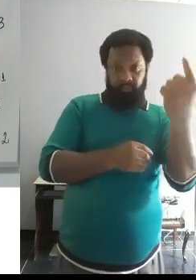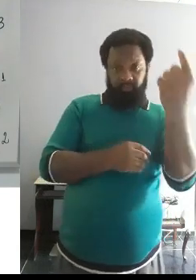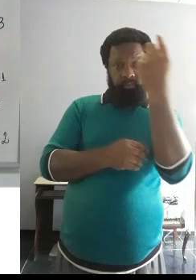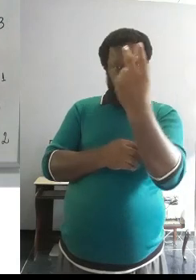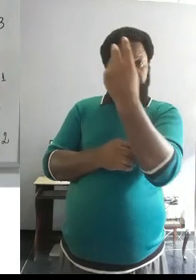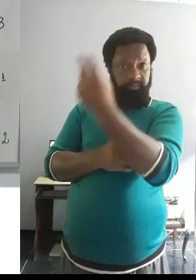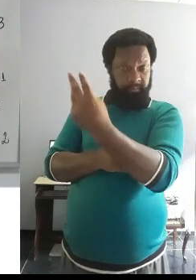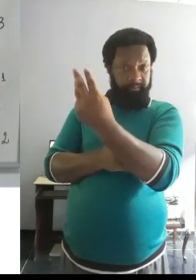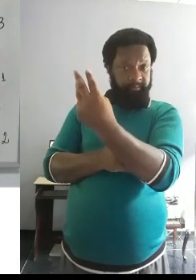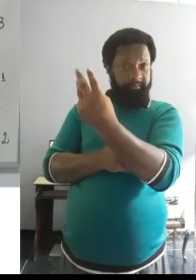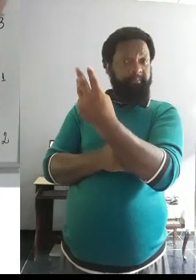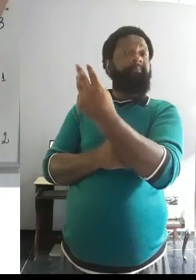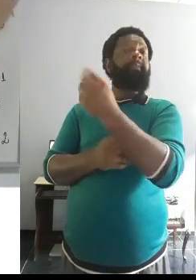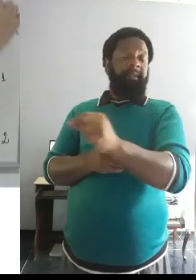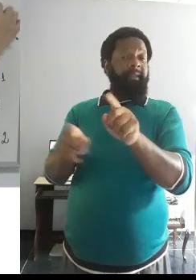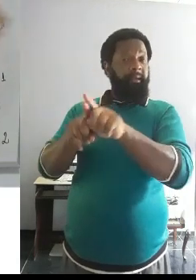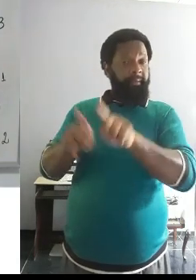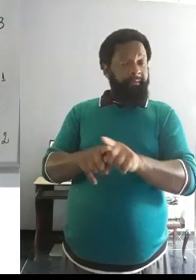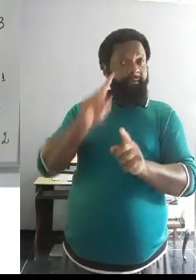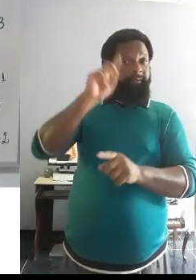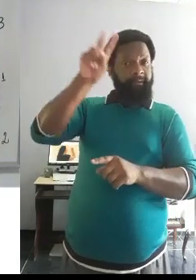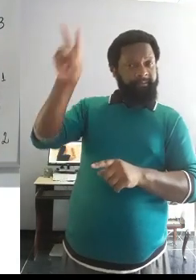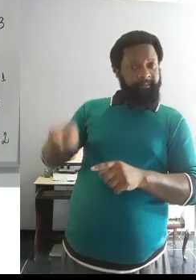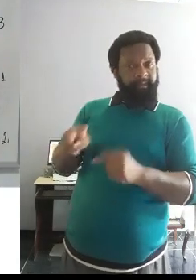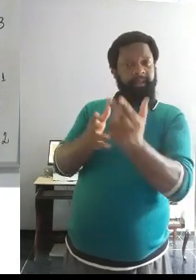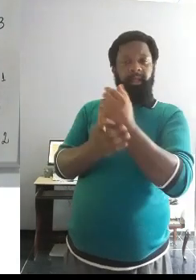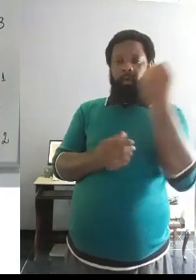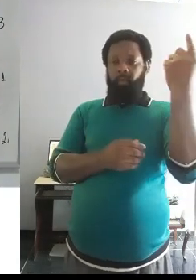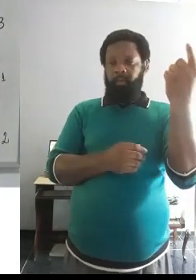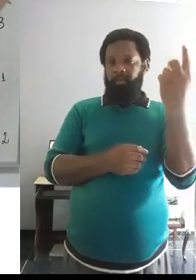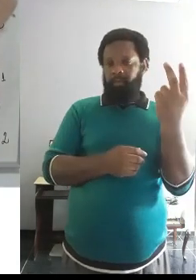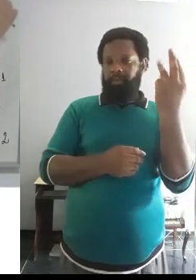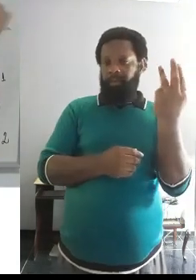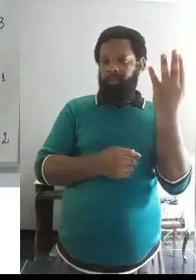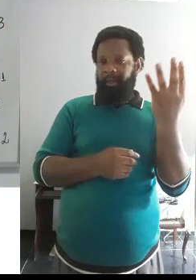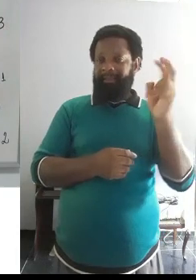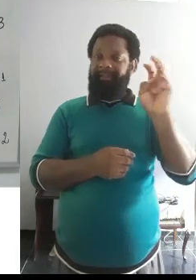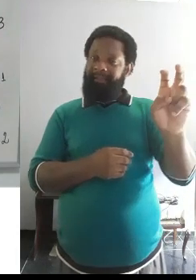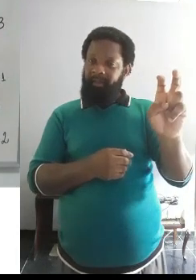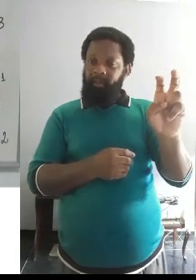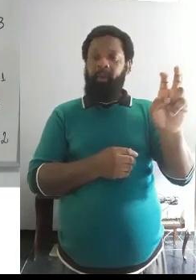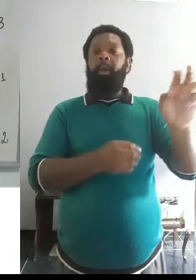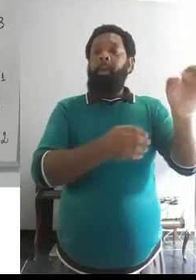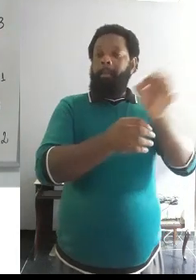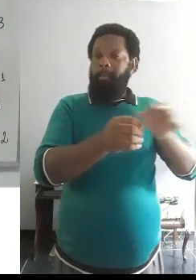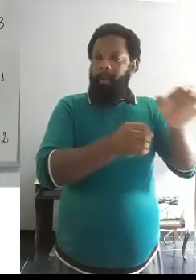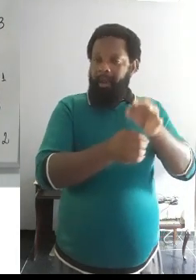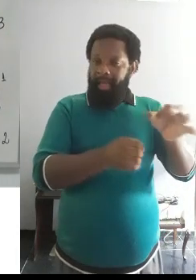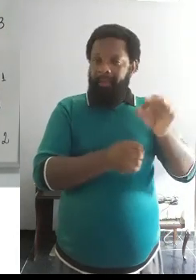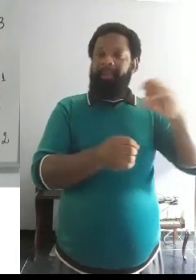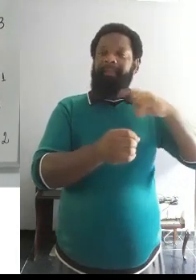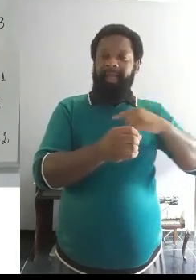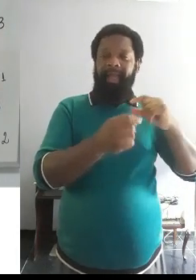essa aqui também, essa também. Então, 1, 2, 3, 4, 5 moléculas